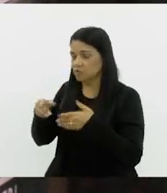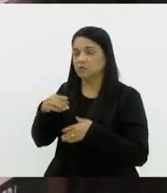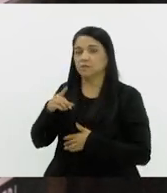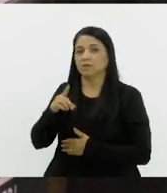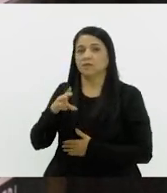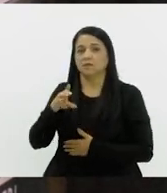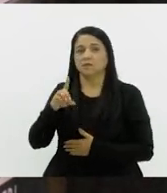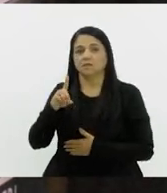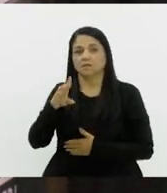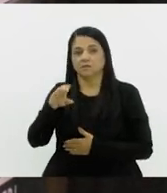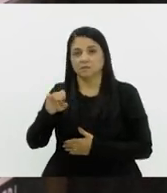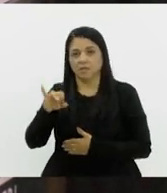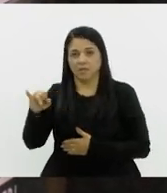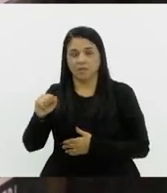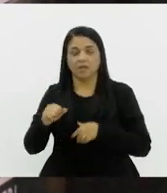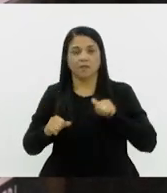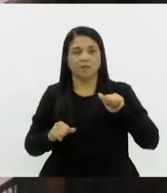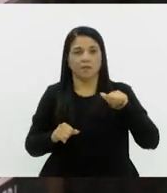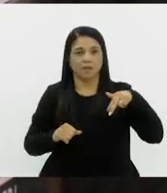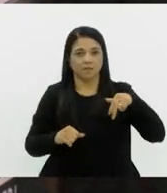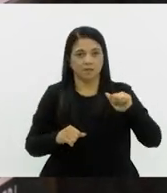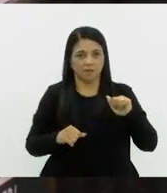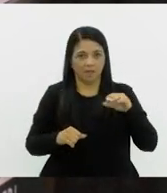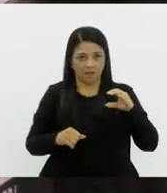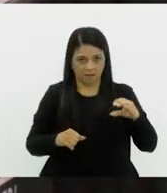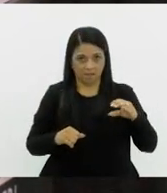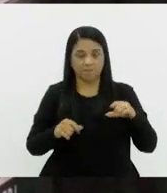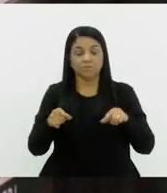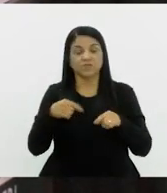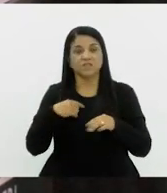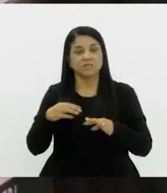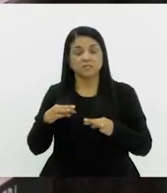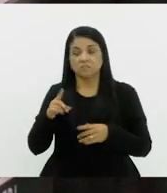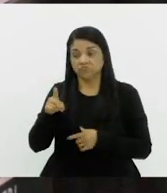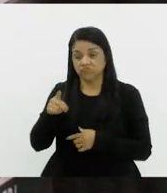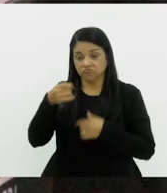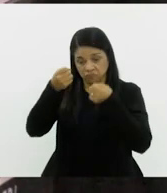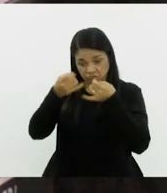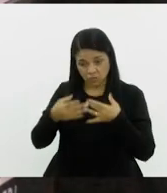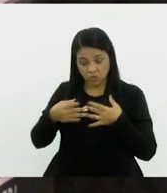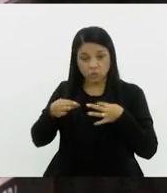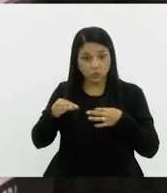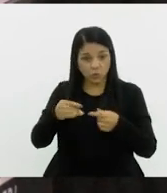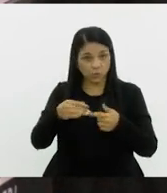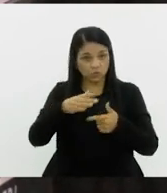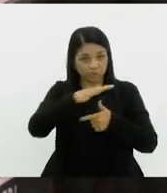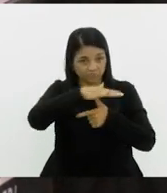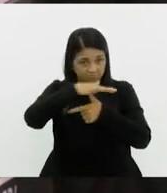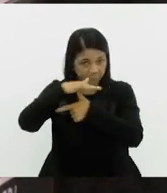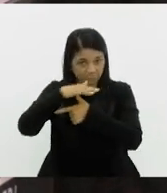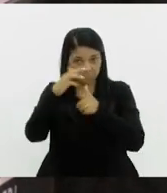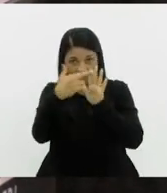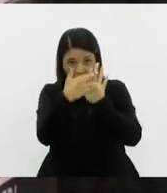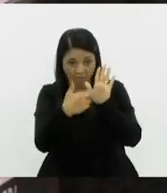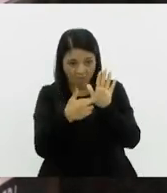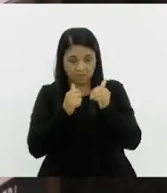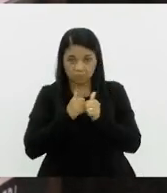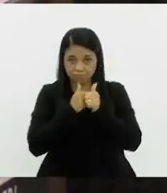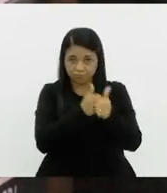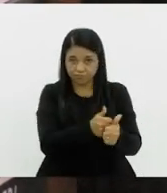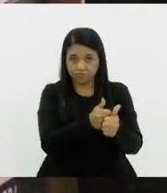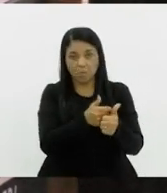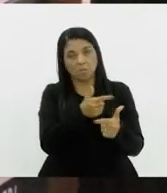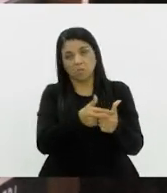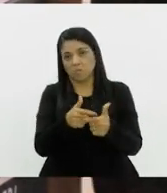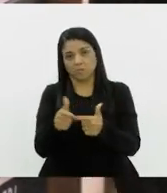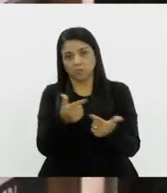falar. O senhor Brigadeiro falou que, se todas as aeronaves seguissem o que é permitido, não haveria problema.